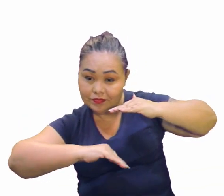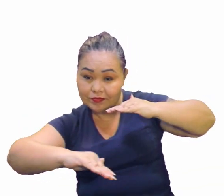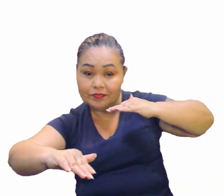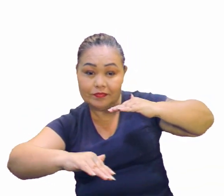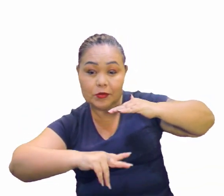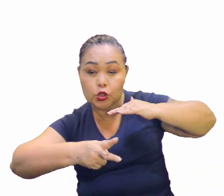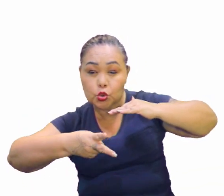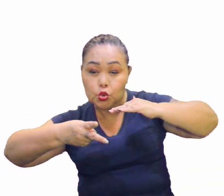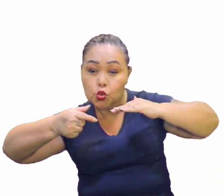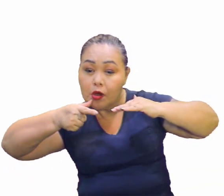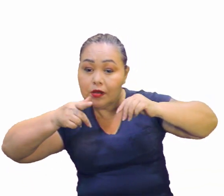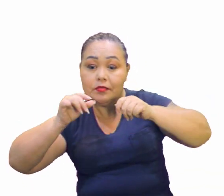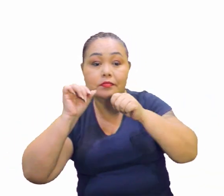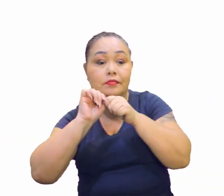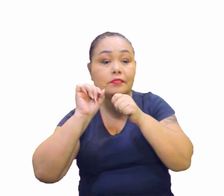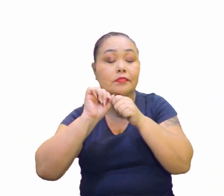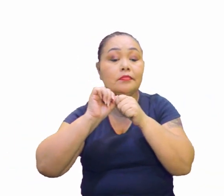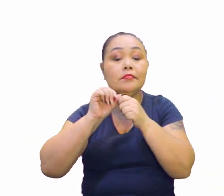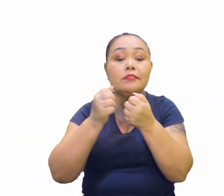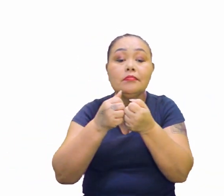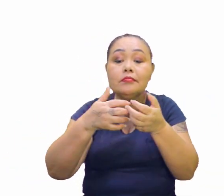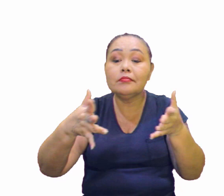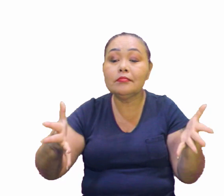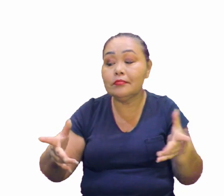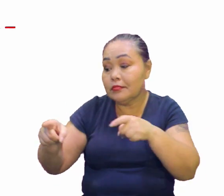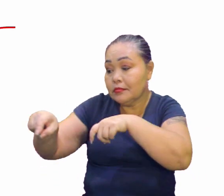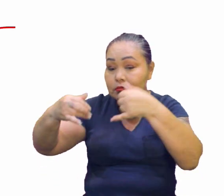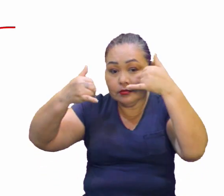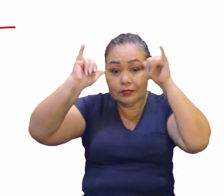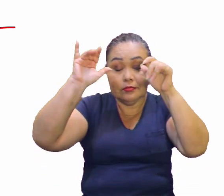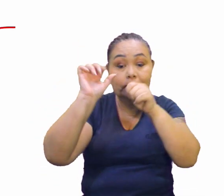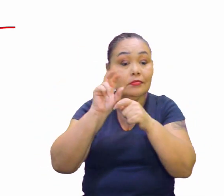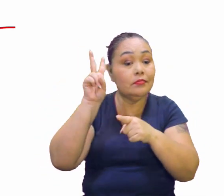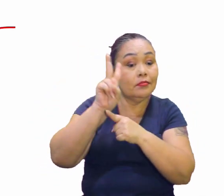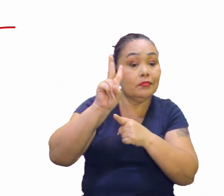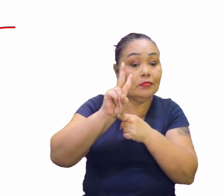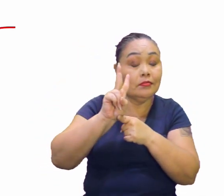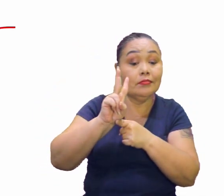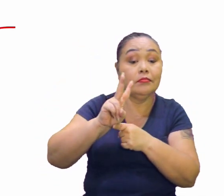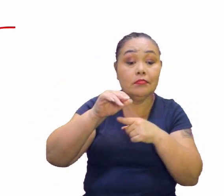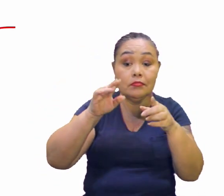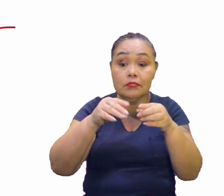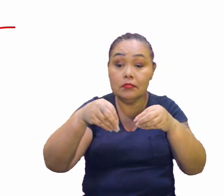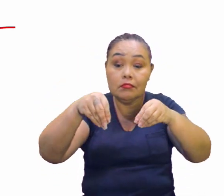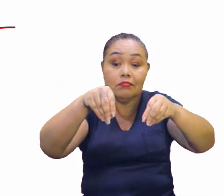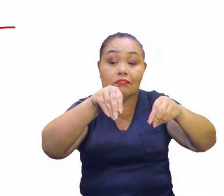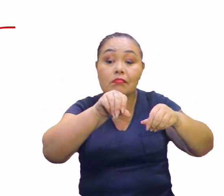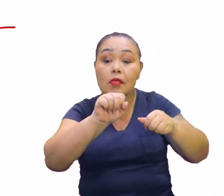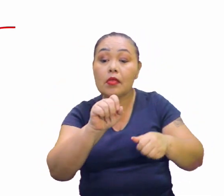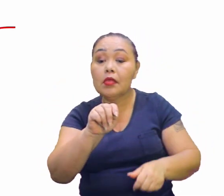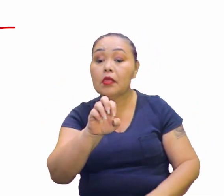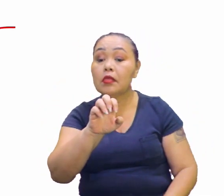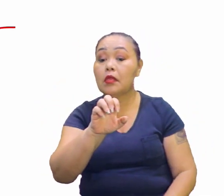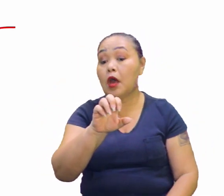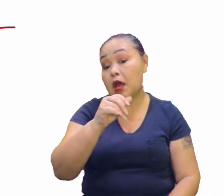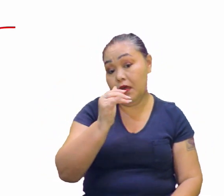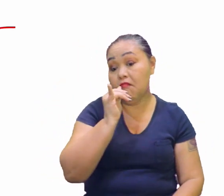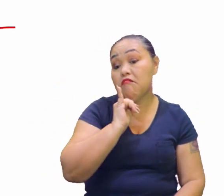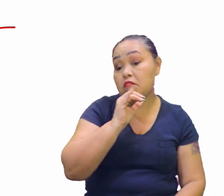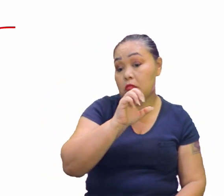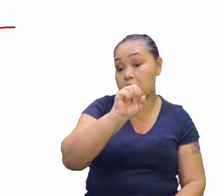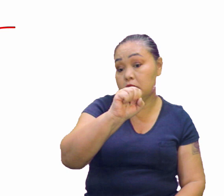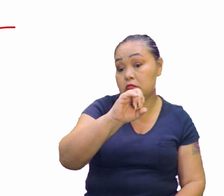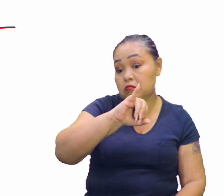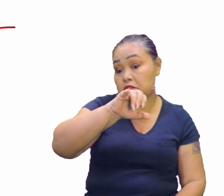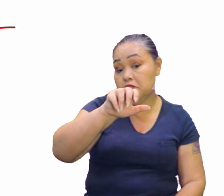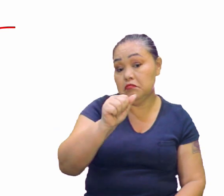rios, a expansão da agropecuária, a monocultura intensiva de grãos, como a soja,